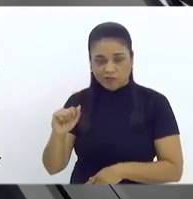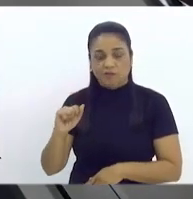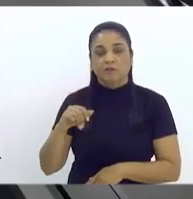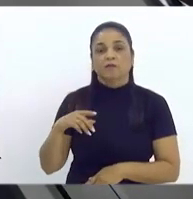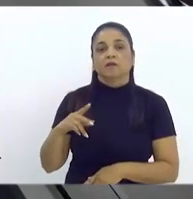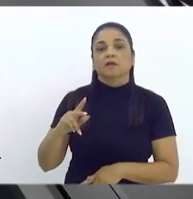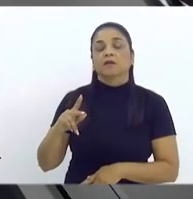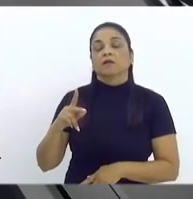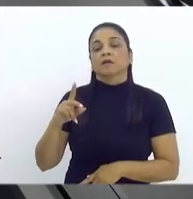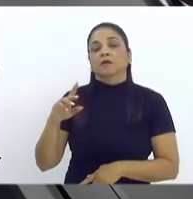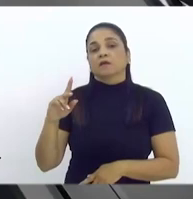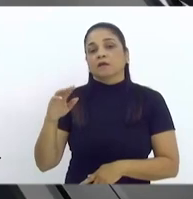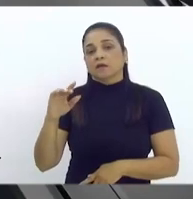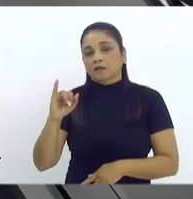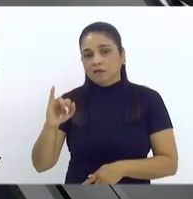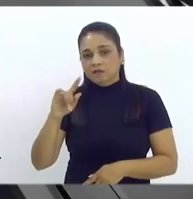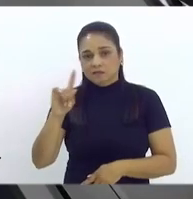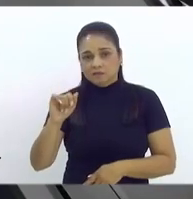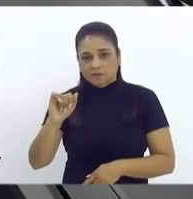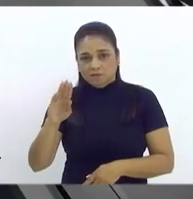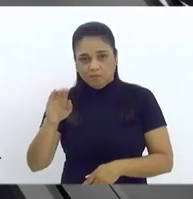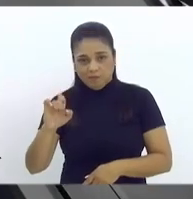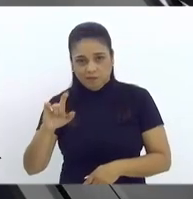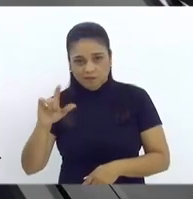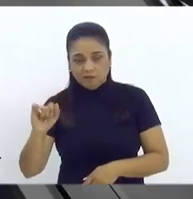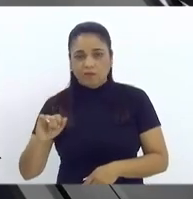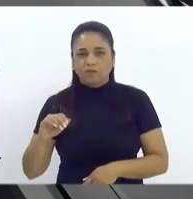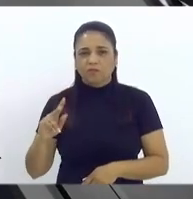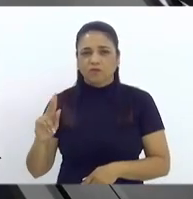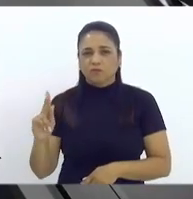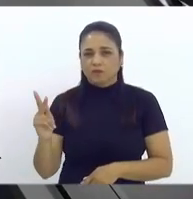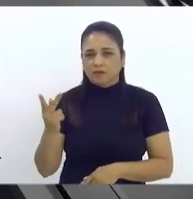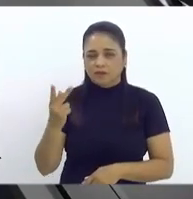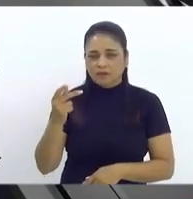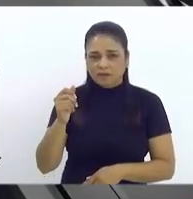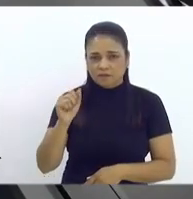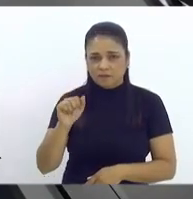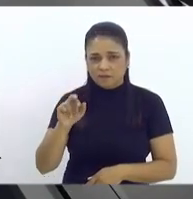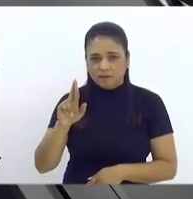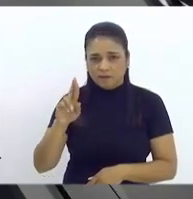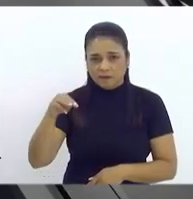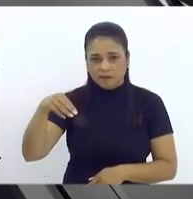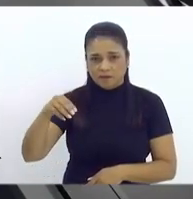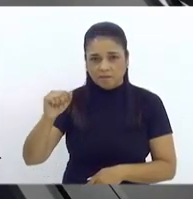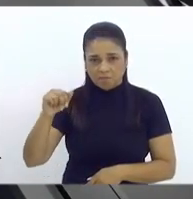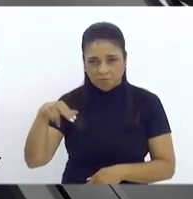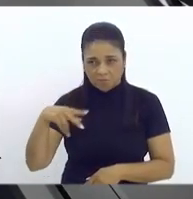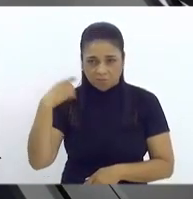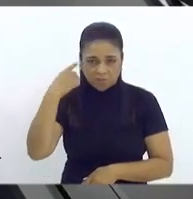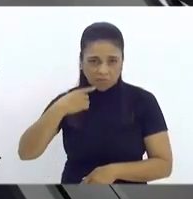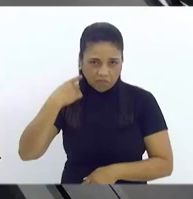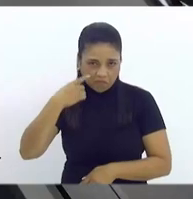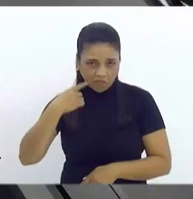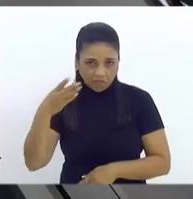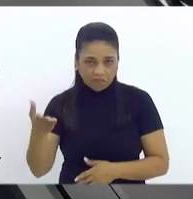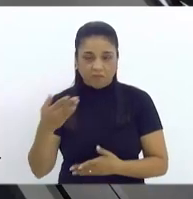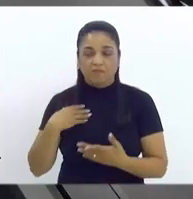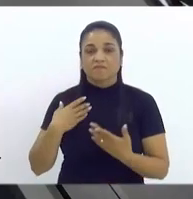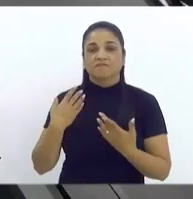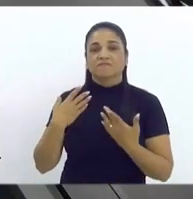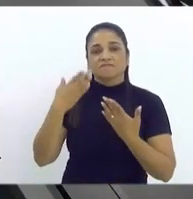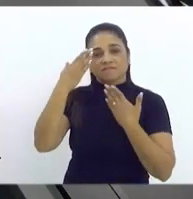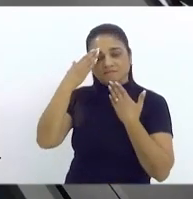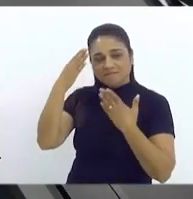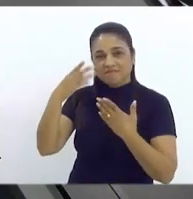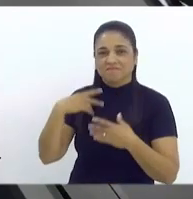os deputados presentes. Da boa tarde a todos. Deputado Thiago. Quero parabenizar o presidente pela